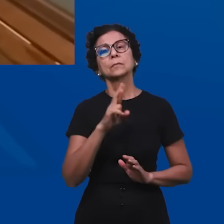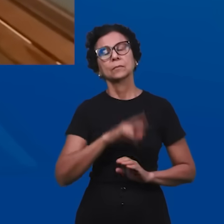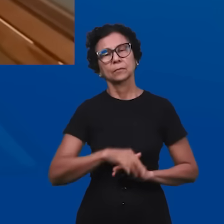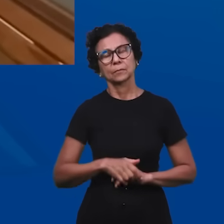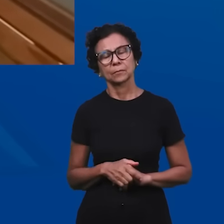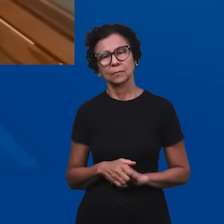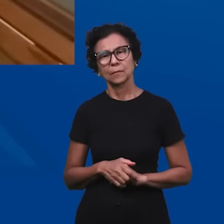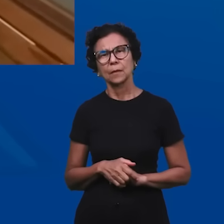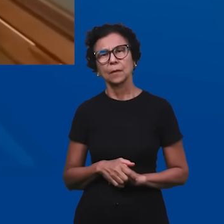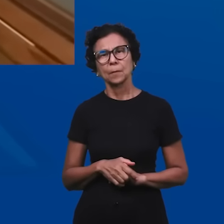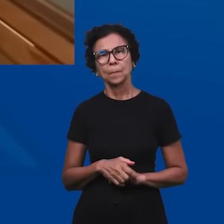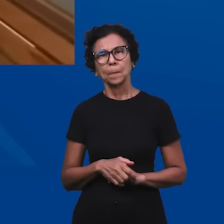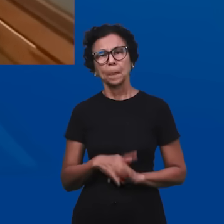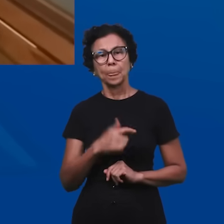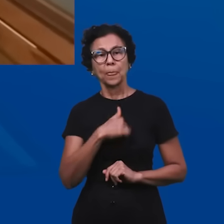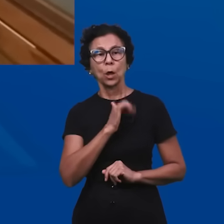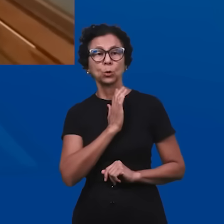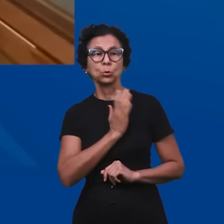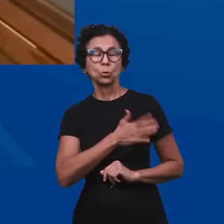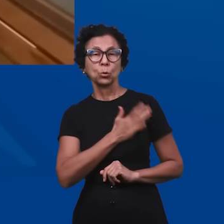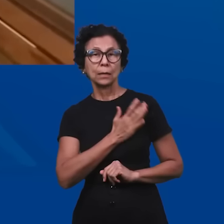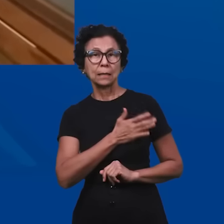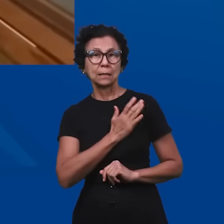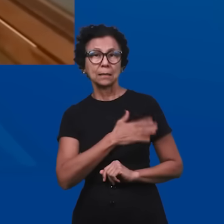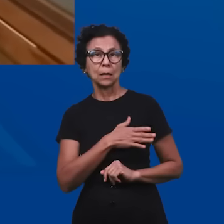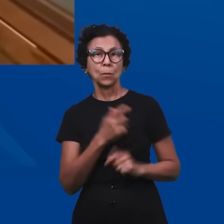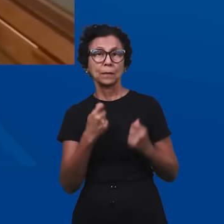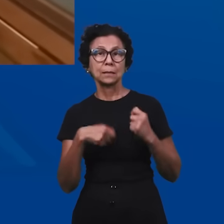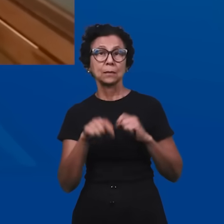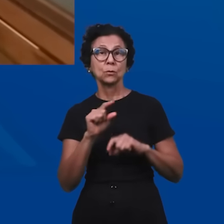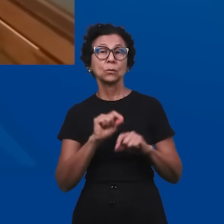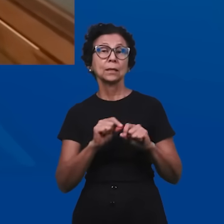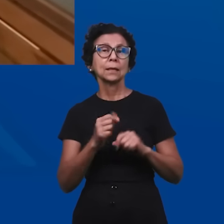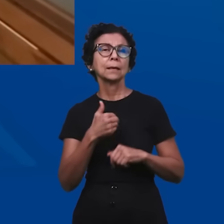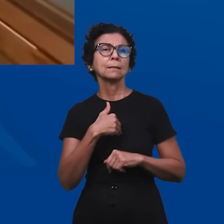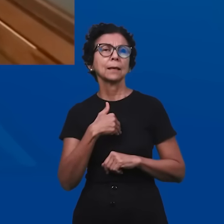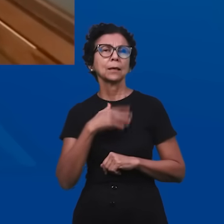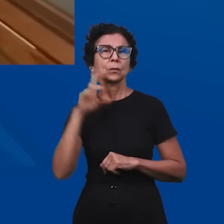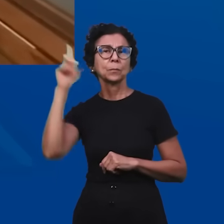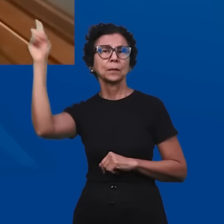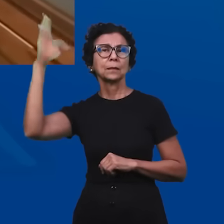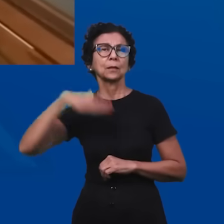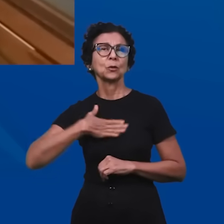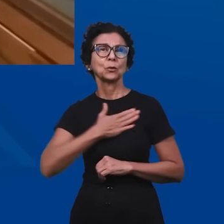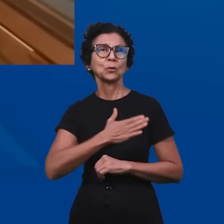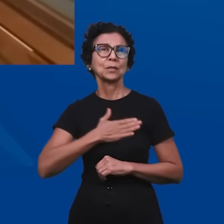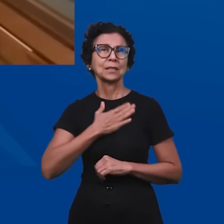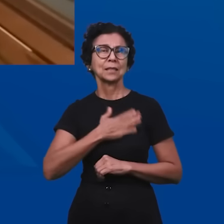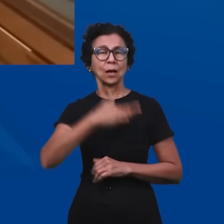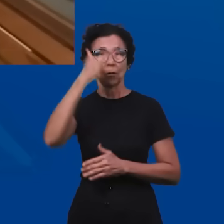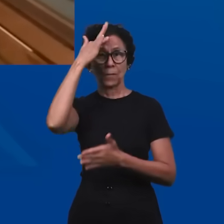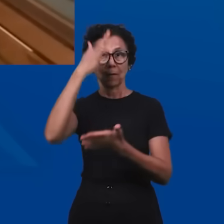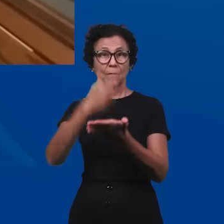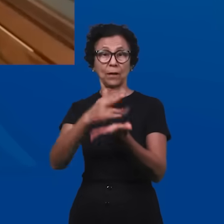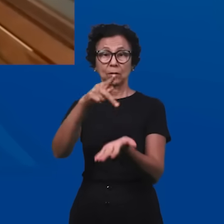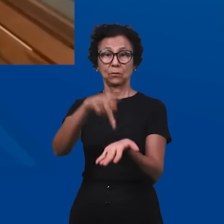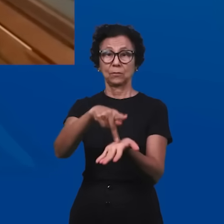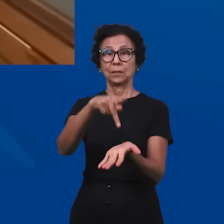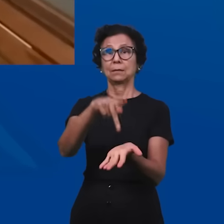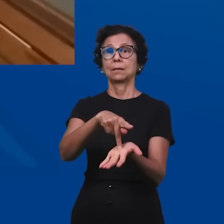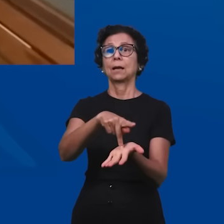o que devemos ter em nossos corações para agradar a Deus? A fé